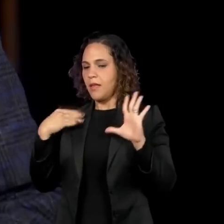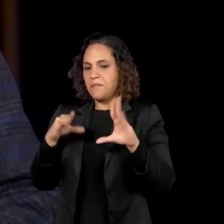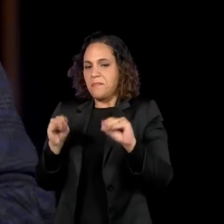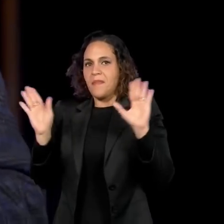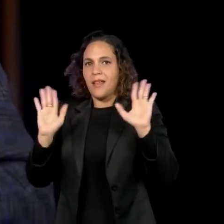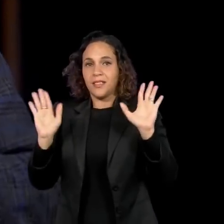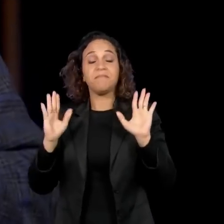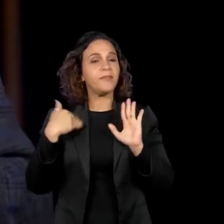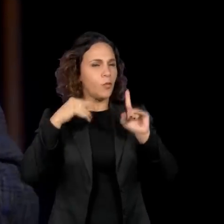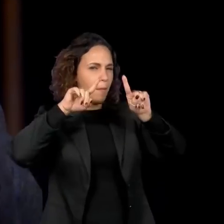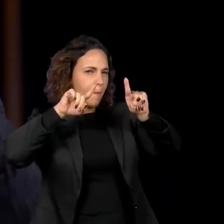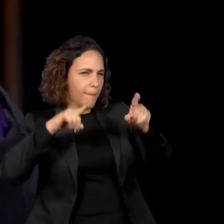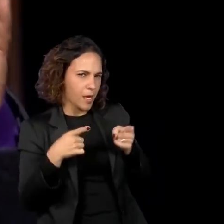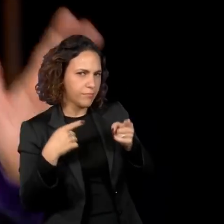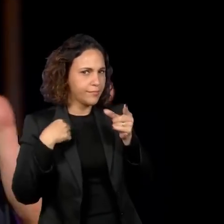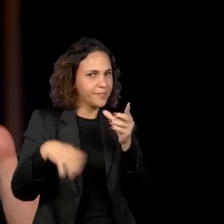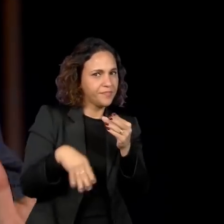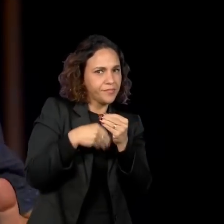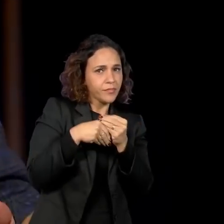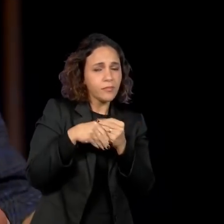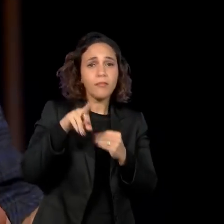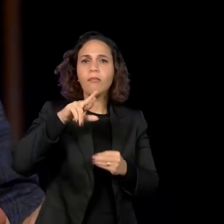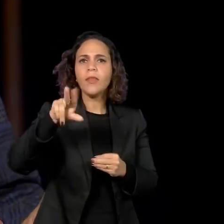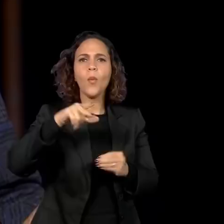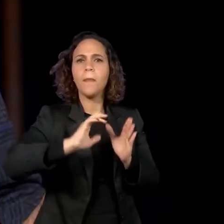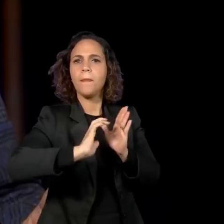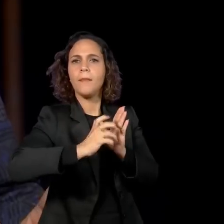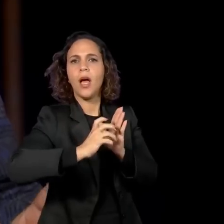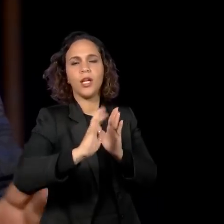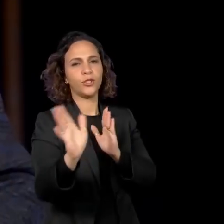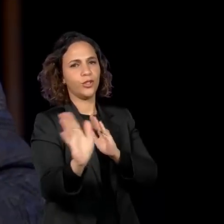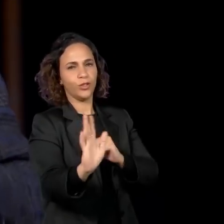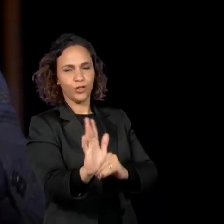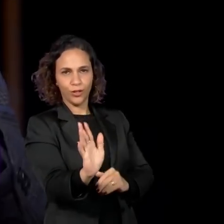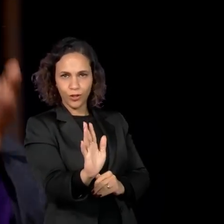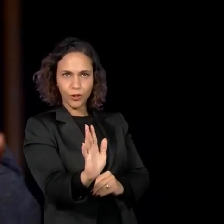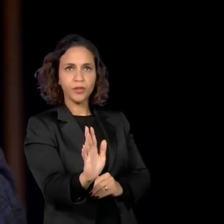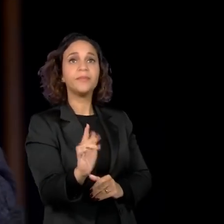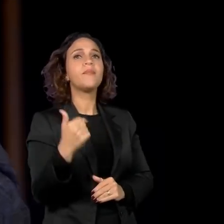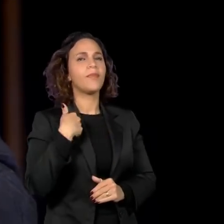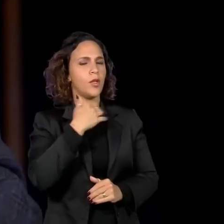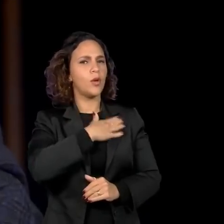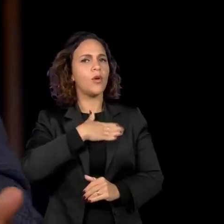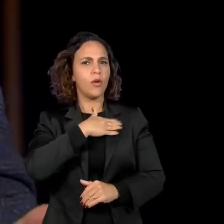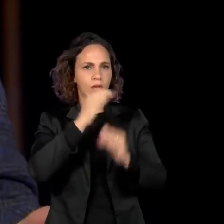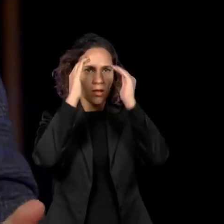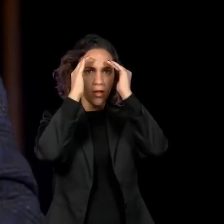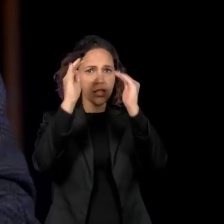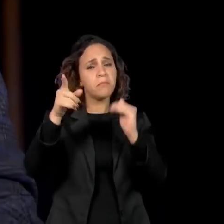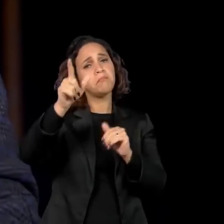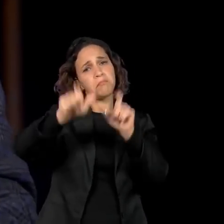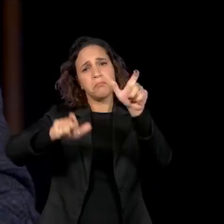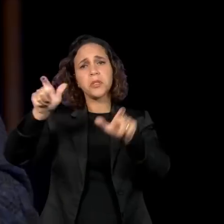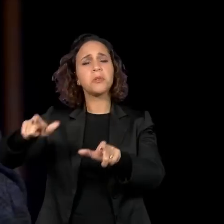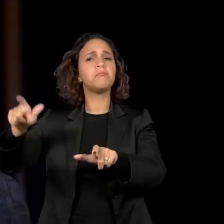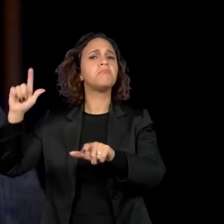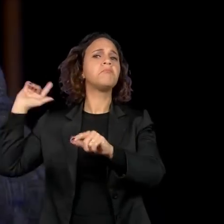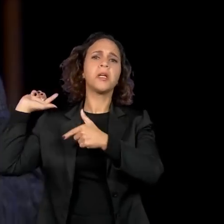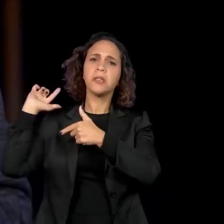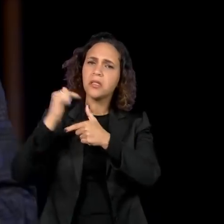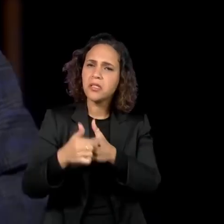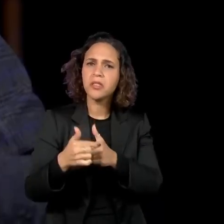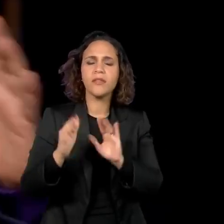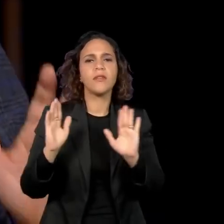parênteses, Natália, porque assim, não é nenhuma coisa partidária que nós estamos falando. Sim. Eu gosto muito de respeitar quem é conservador, quem é